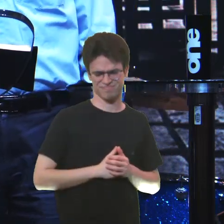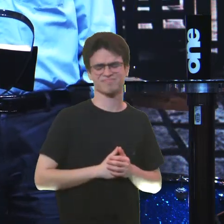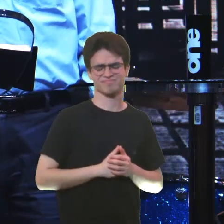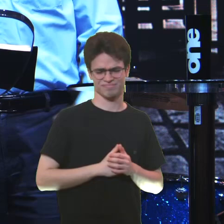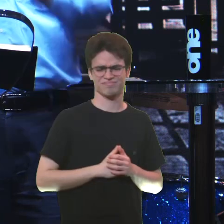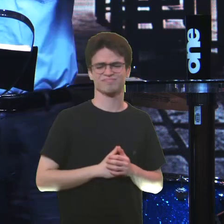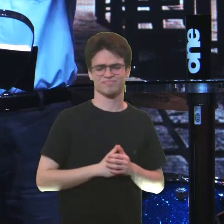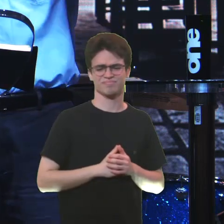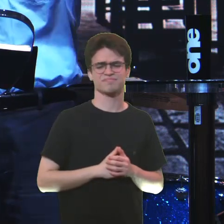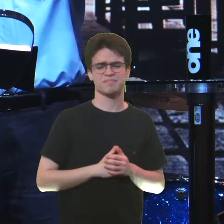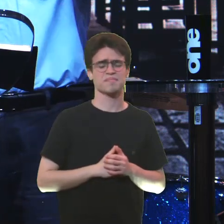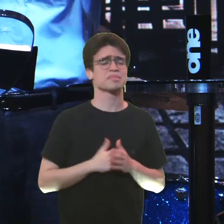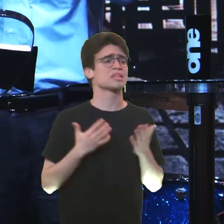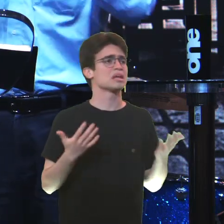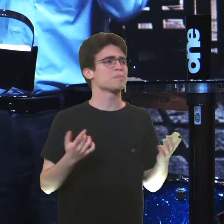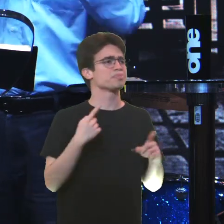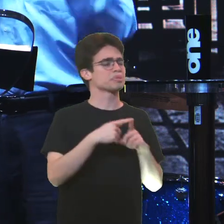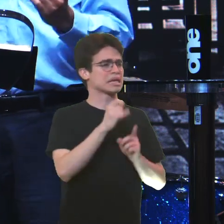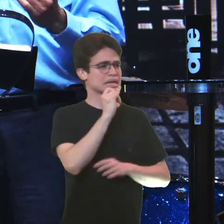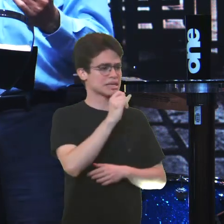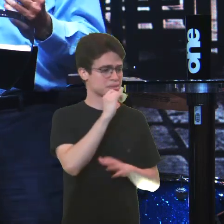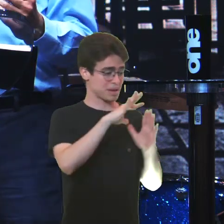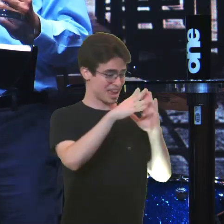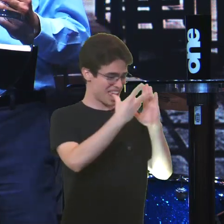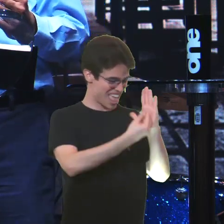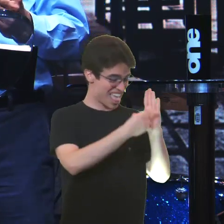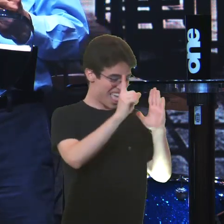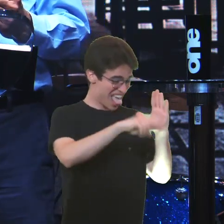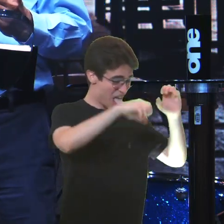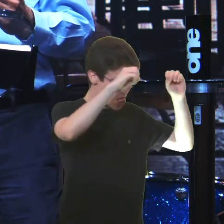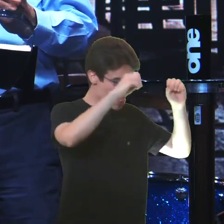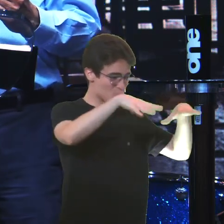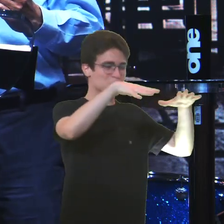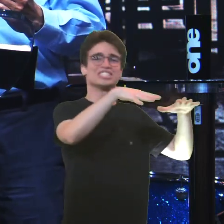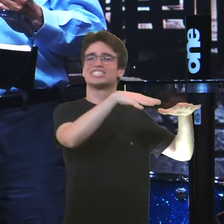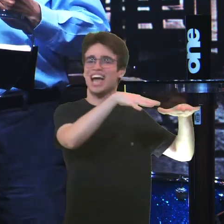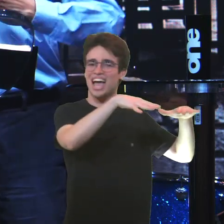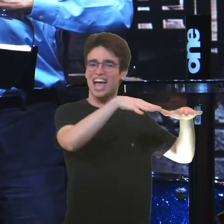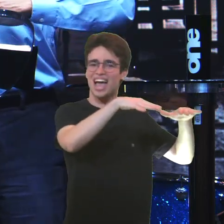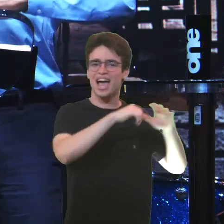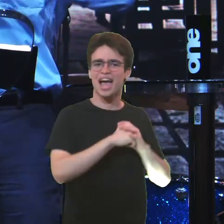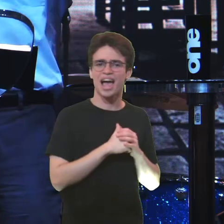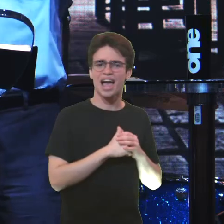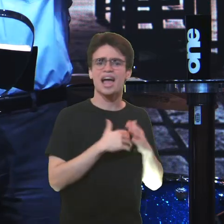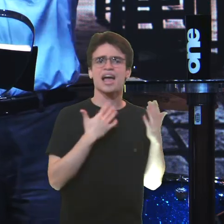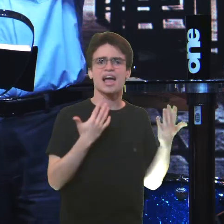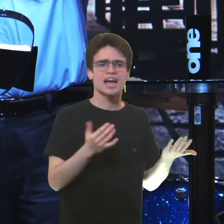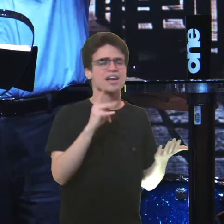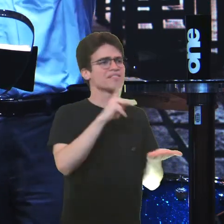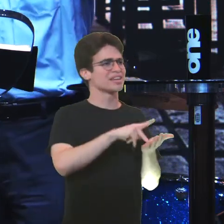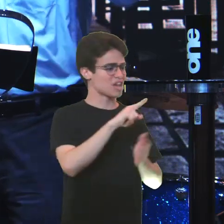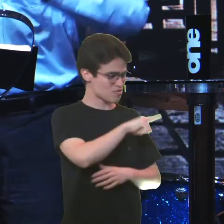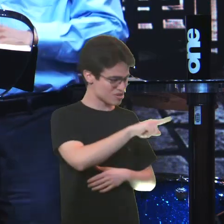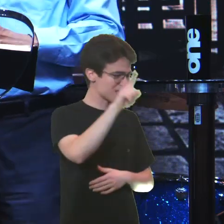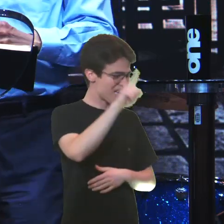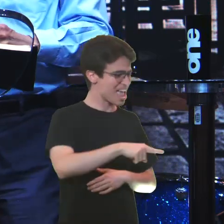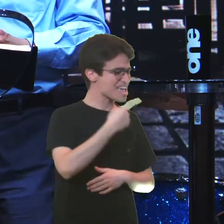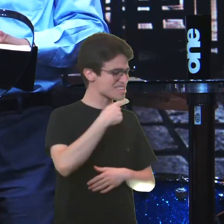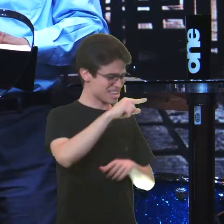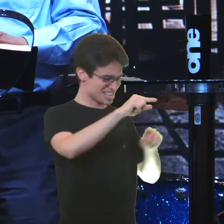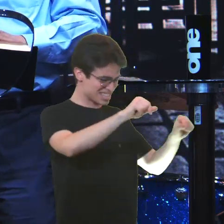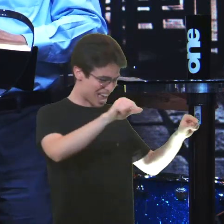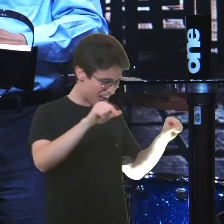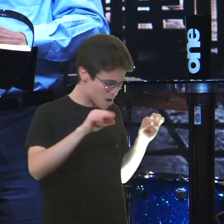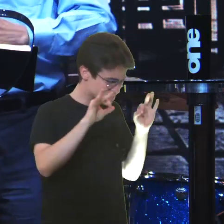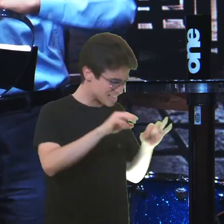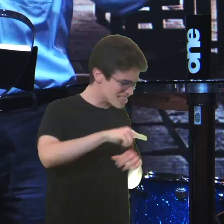deve estar. Porque si la iglesia es la luz Porque se a igreja é a luz y usted sale de ese lugar, e vocês